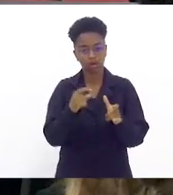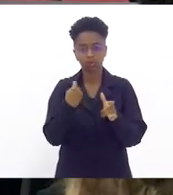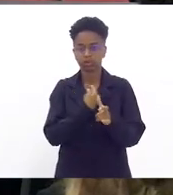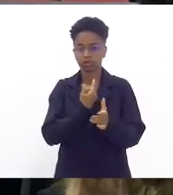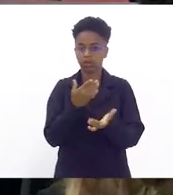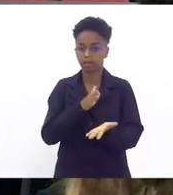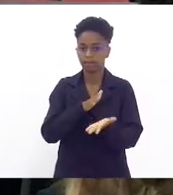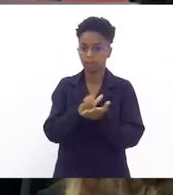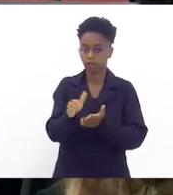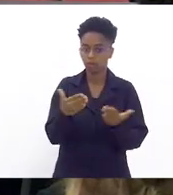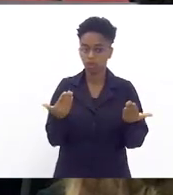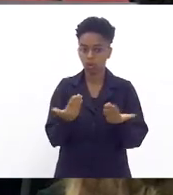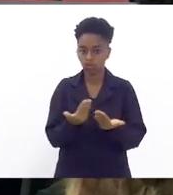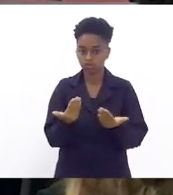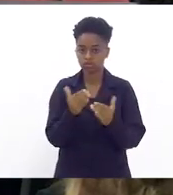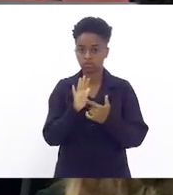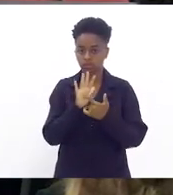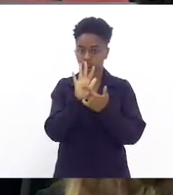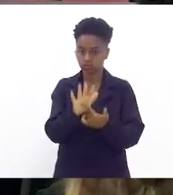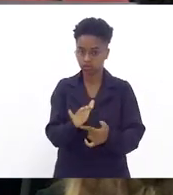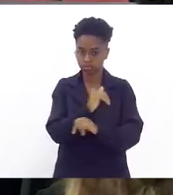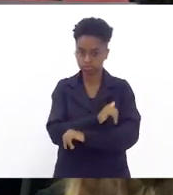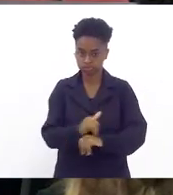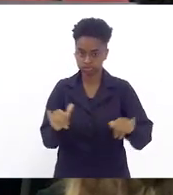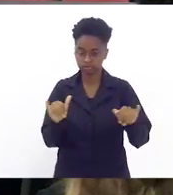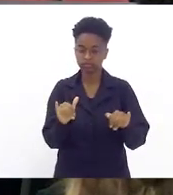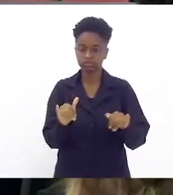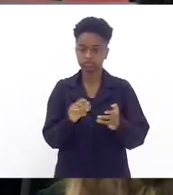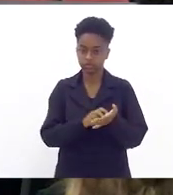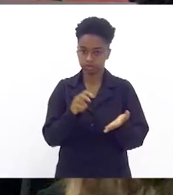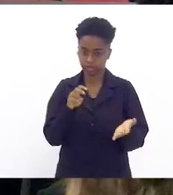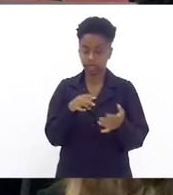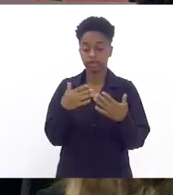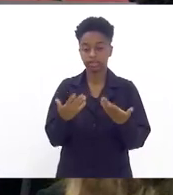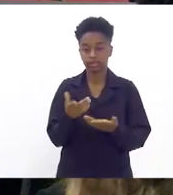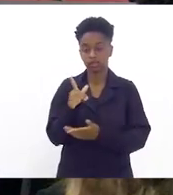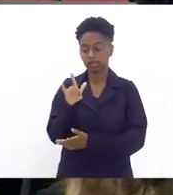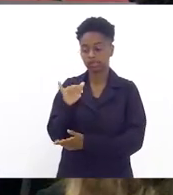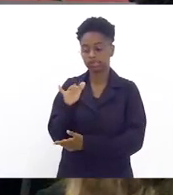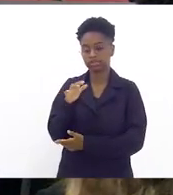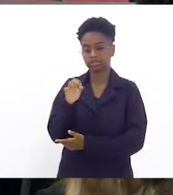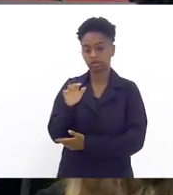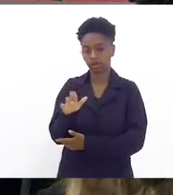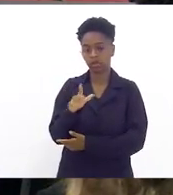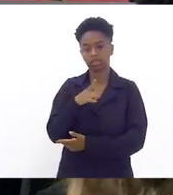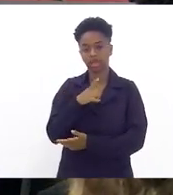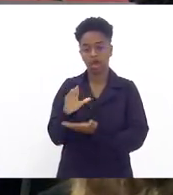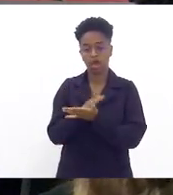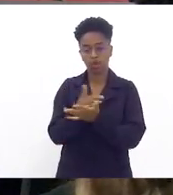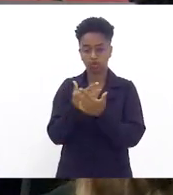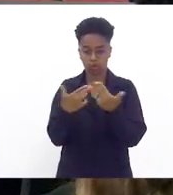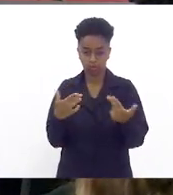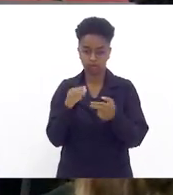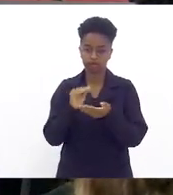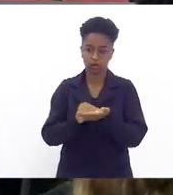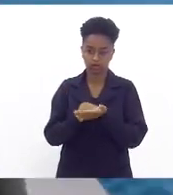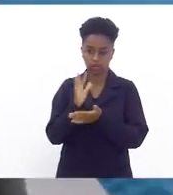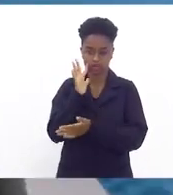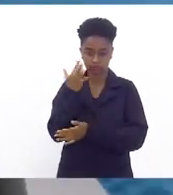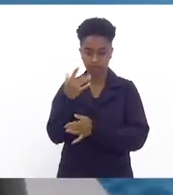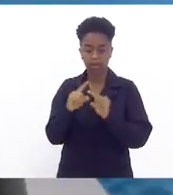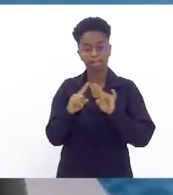hoje pela manhã e aí o Liceu tinha algumas pendência mas aí a gente conseguiu